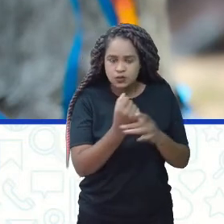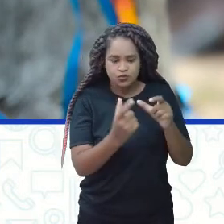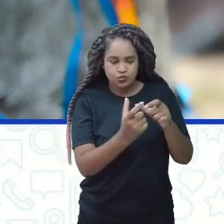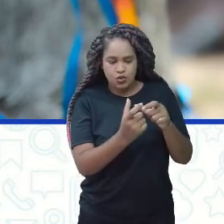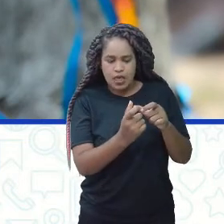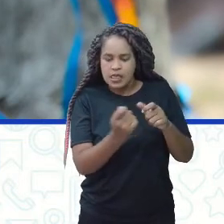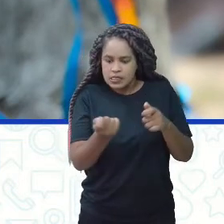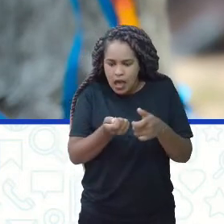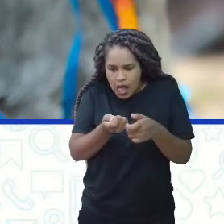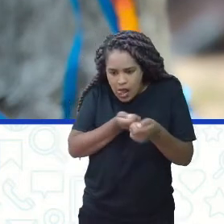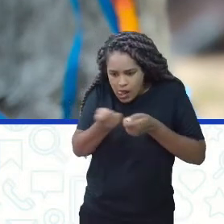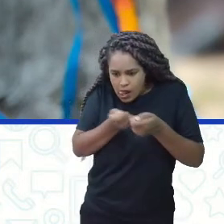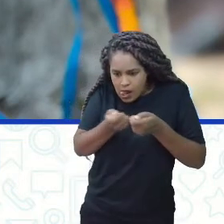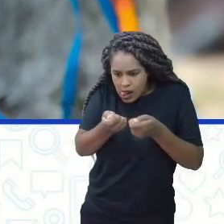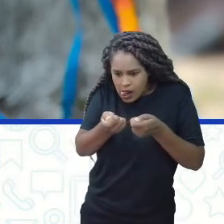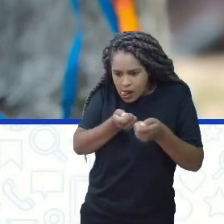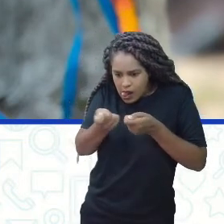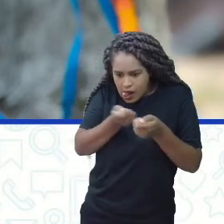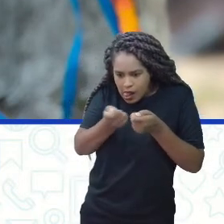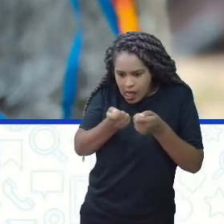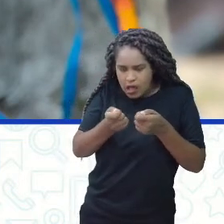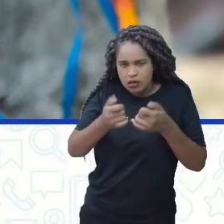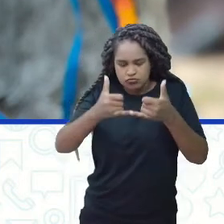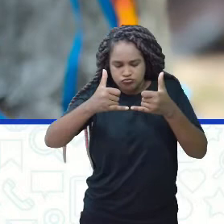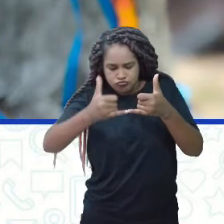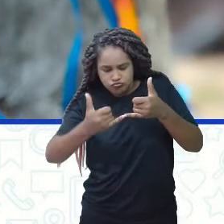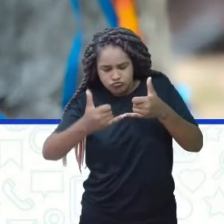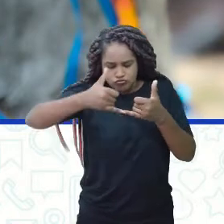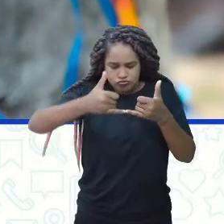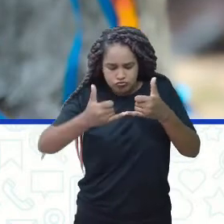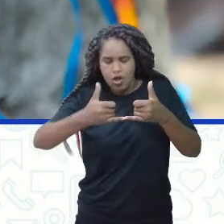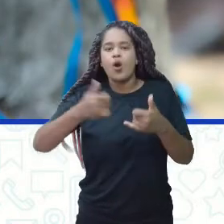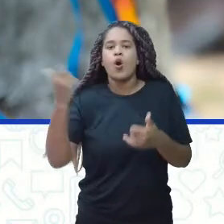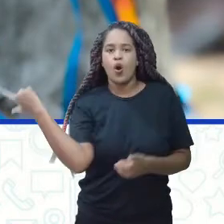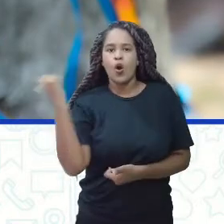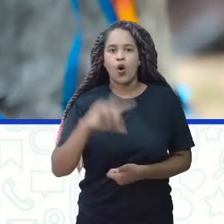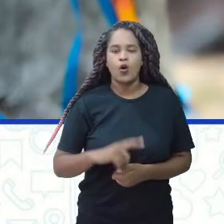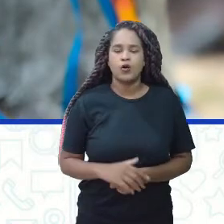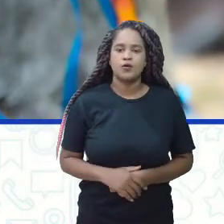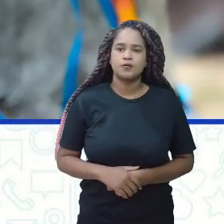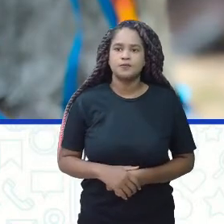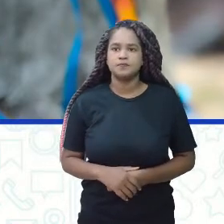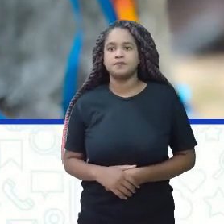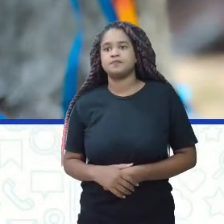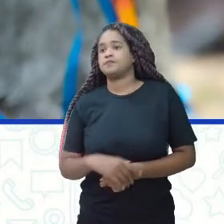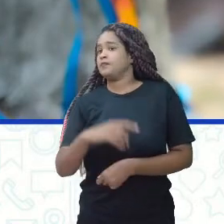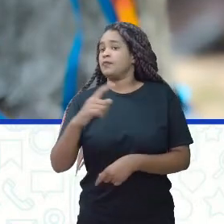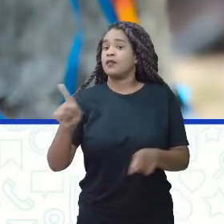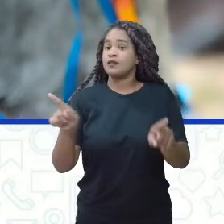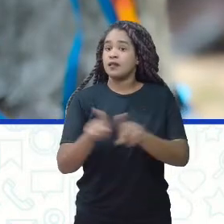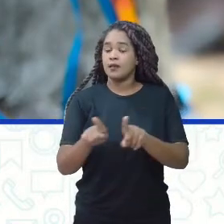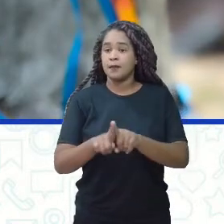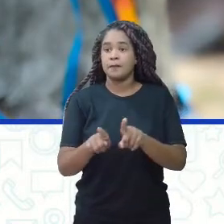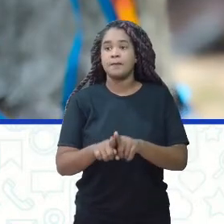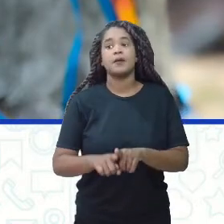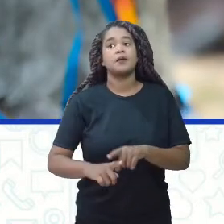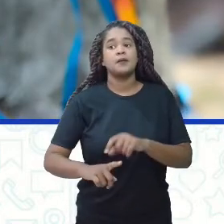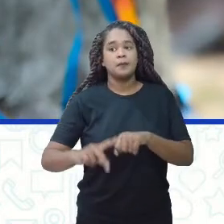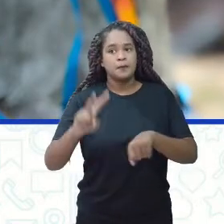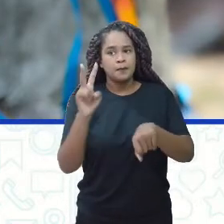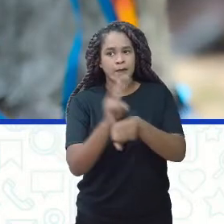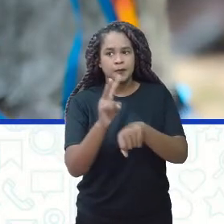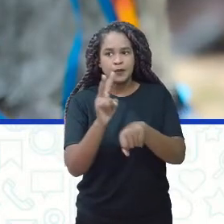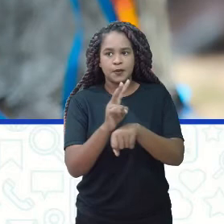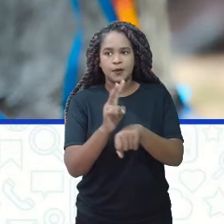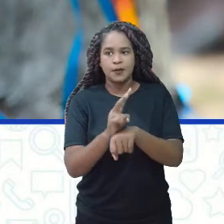tensão que eu falei antes. Então, a gente consegue manusear e controlar a tensão da fita. Tem um protetor de árvore, que isso é muito